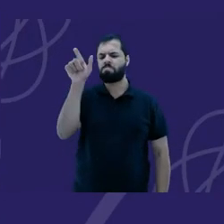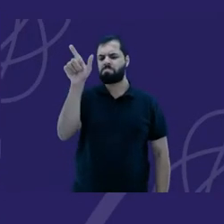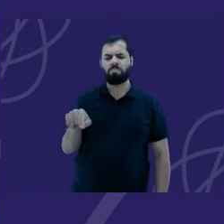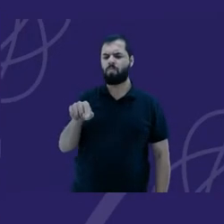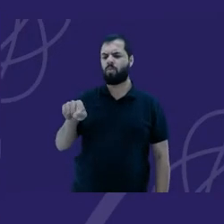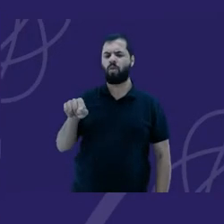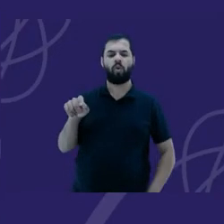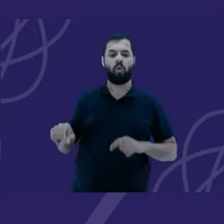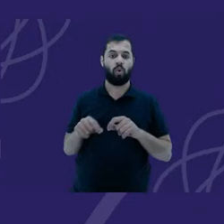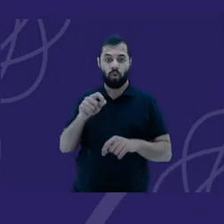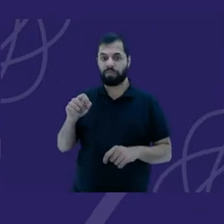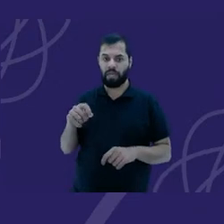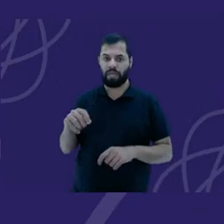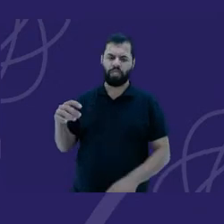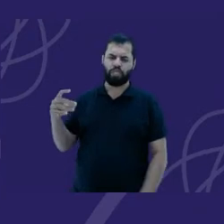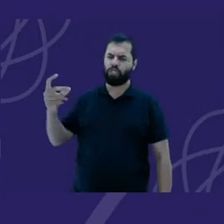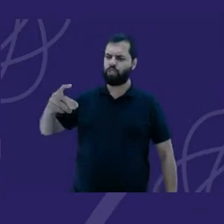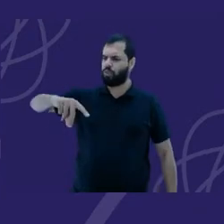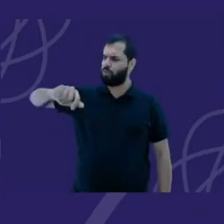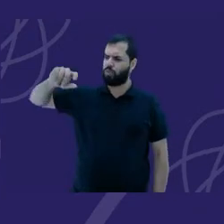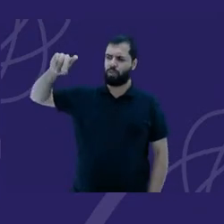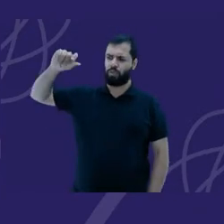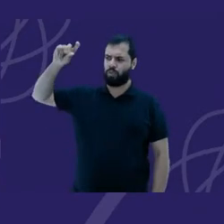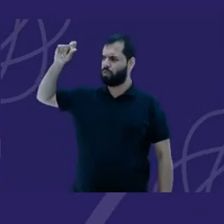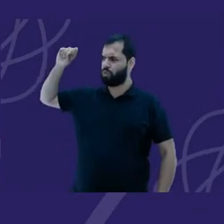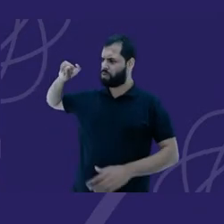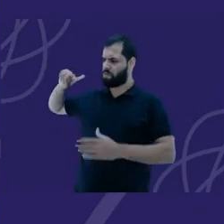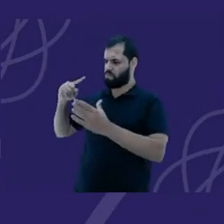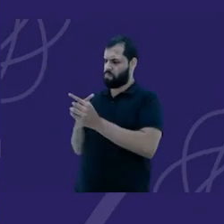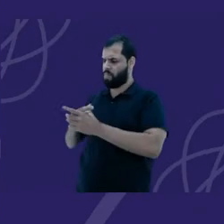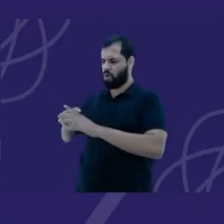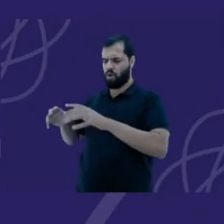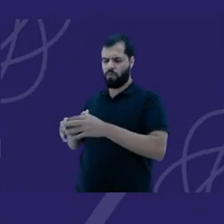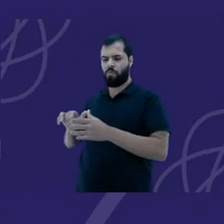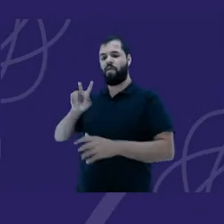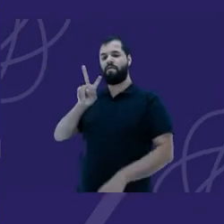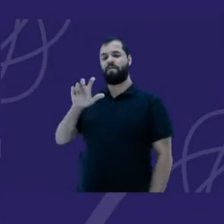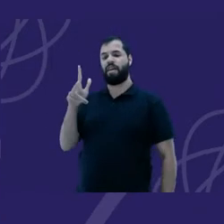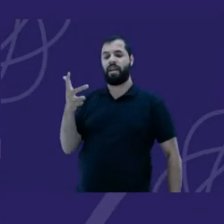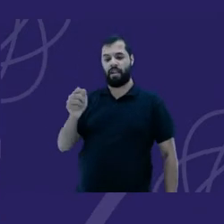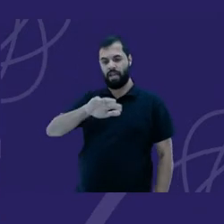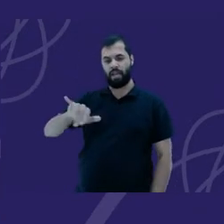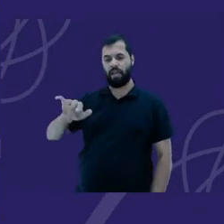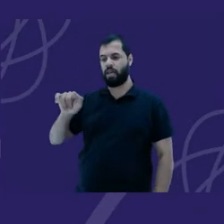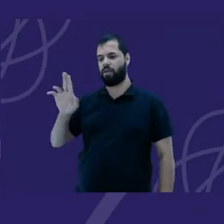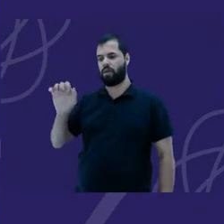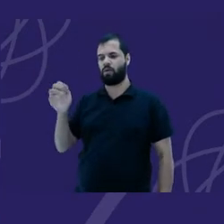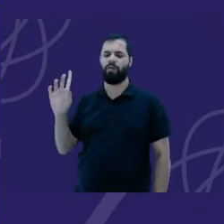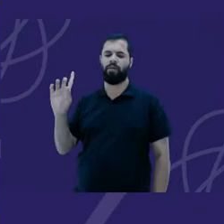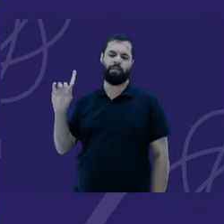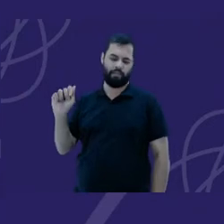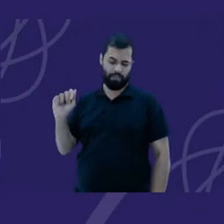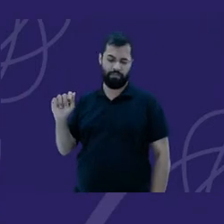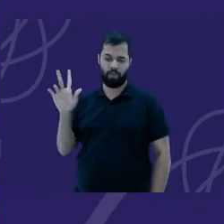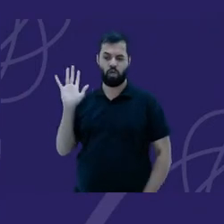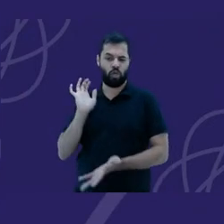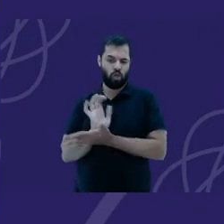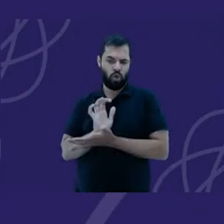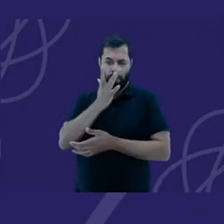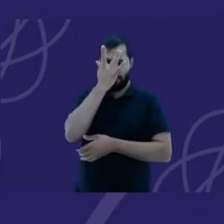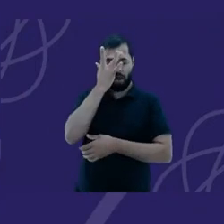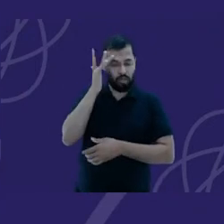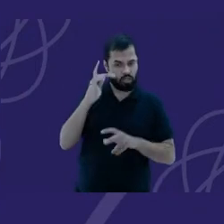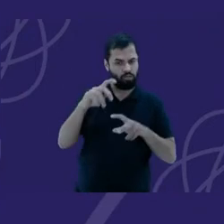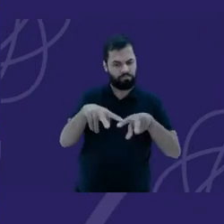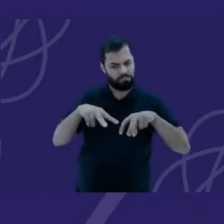Da velha guarda, né? É o decano. É o decano, é o decano. Então nós temos assim, essas pessoas que